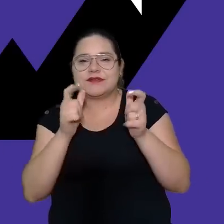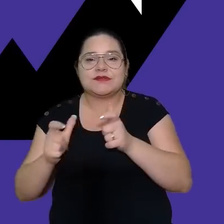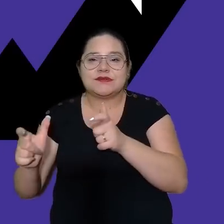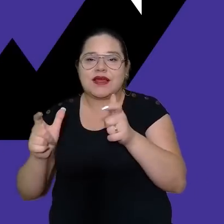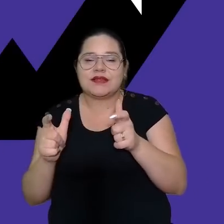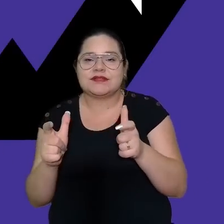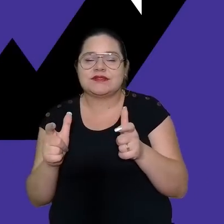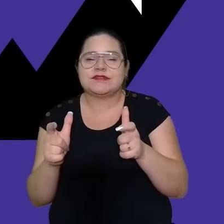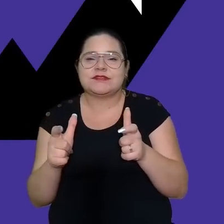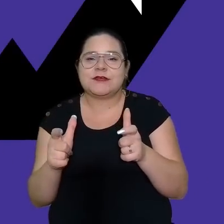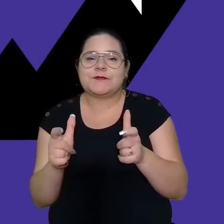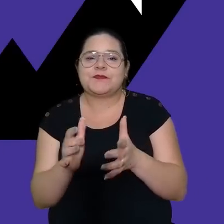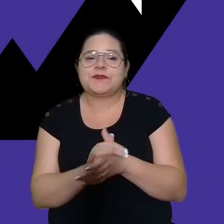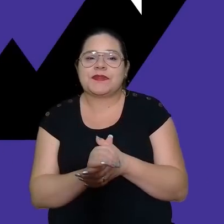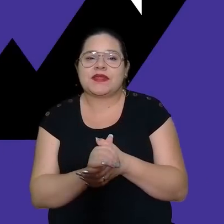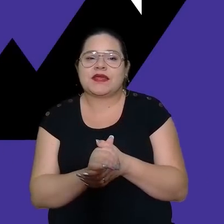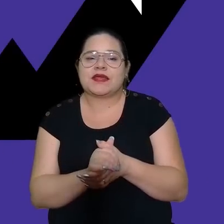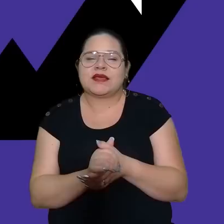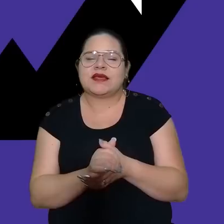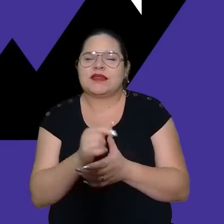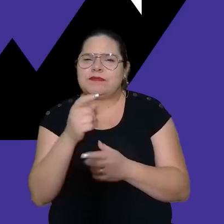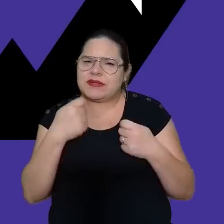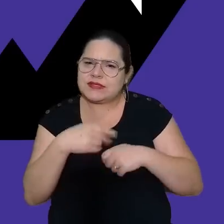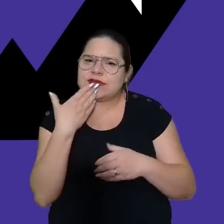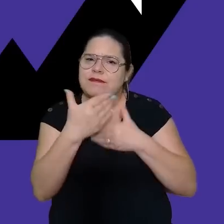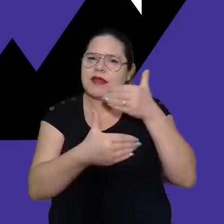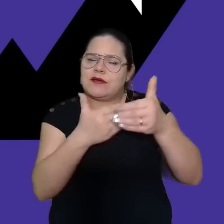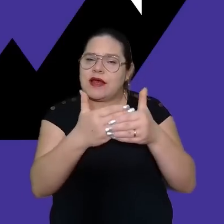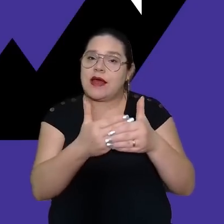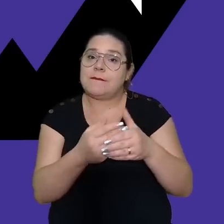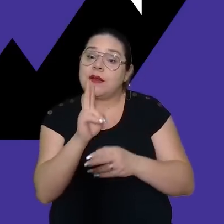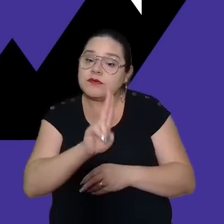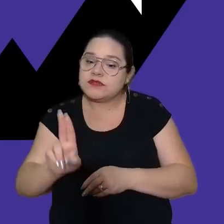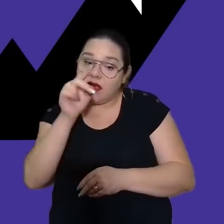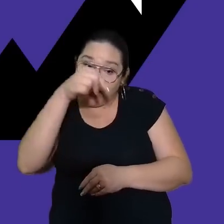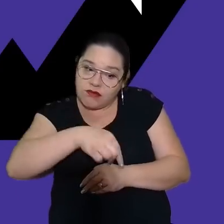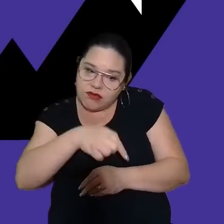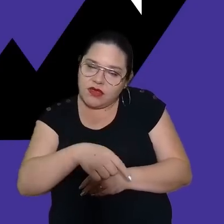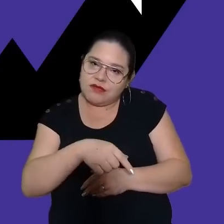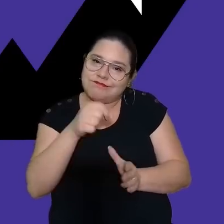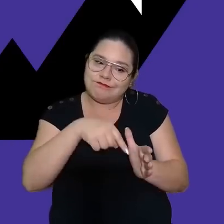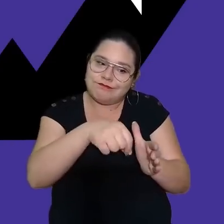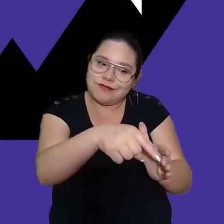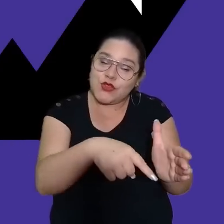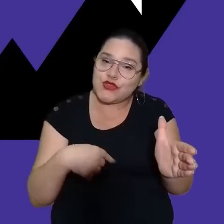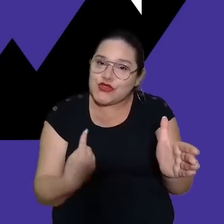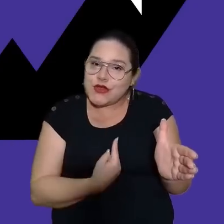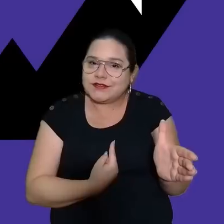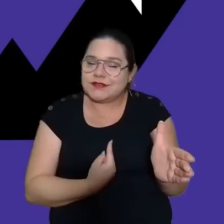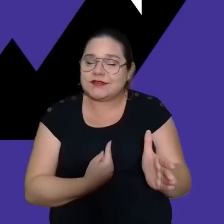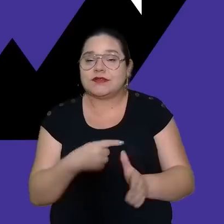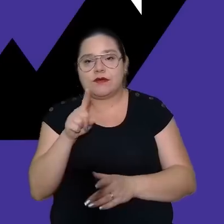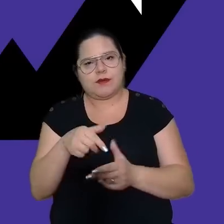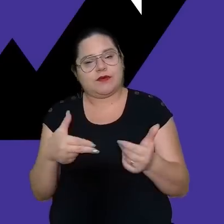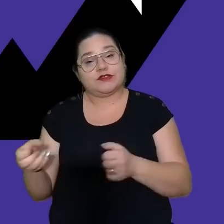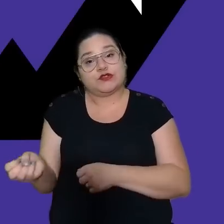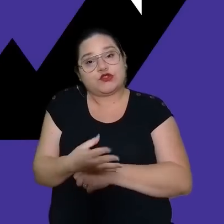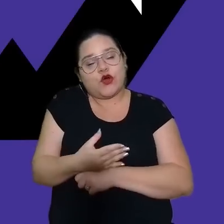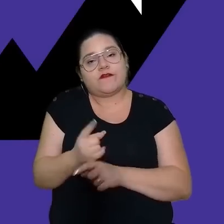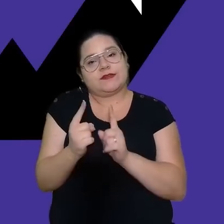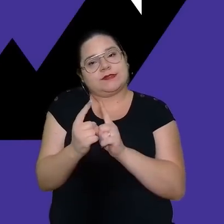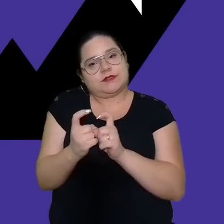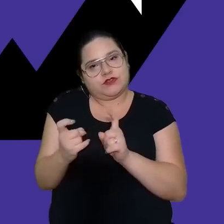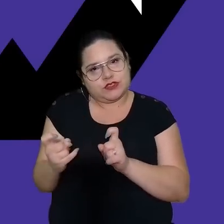tem que ser aperfeiçoados e desenvolvidos aqui na nossa agricultura. Então, além de ser uma novidade científica e